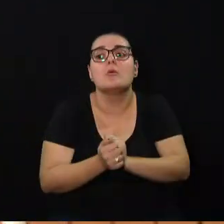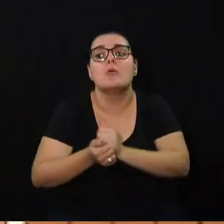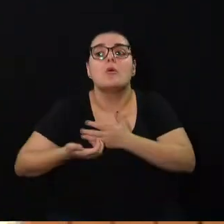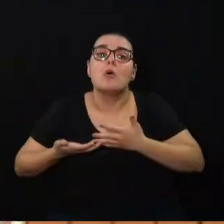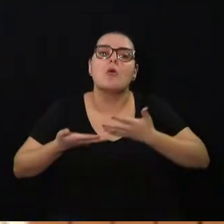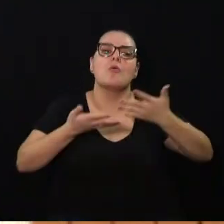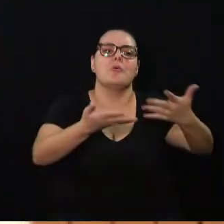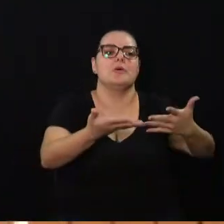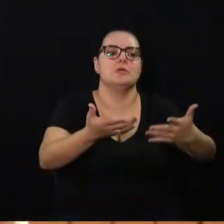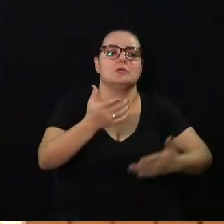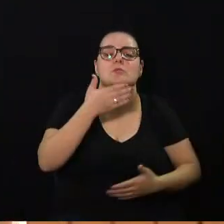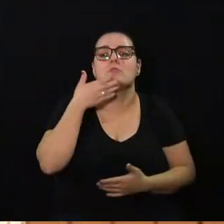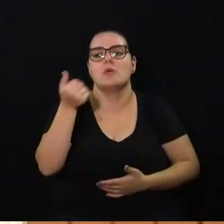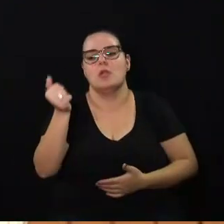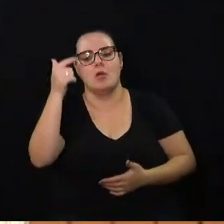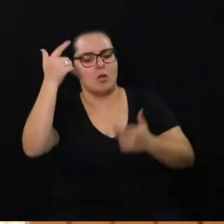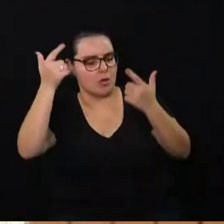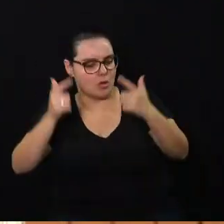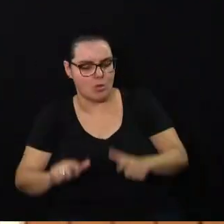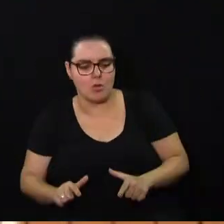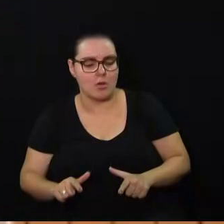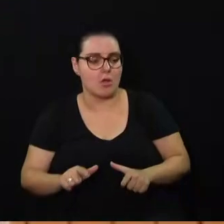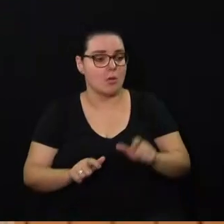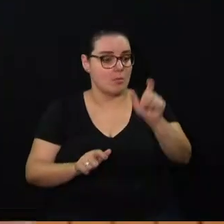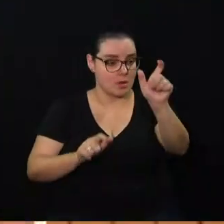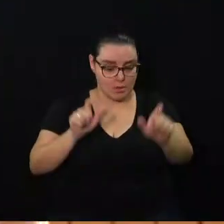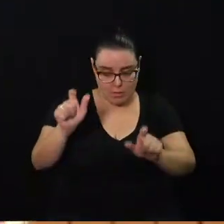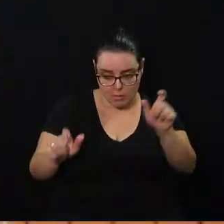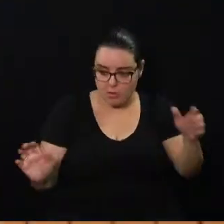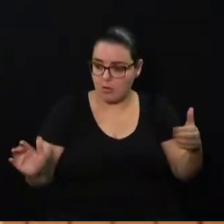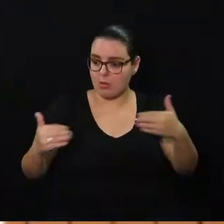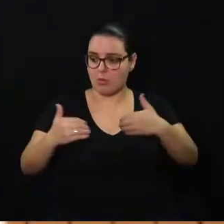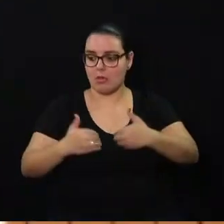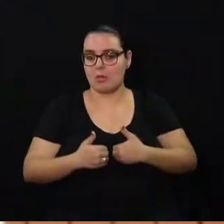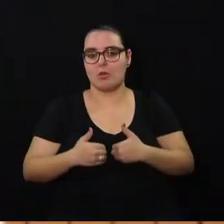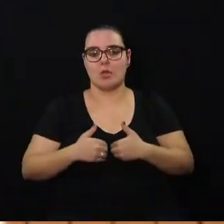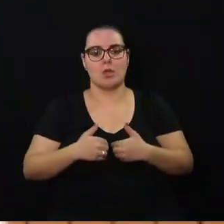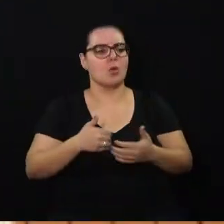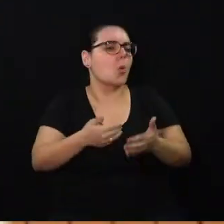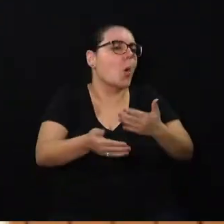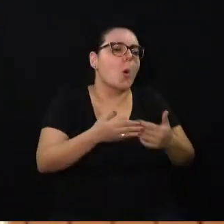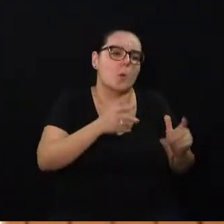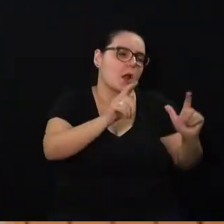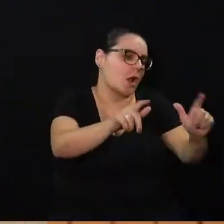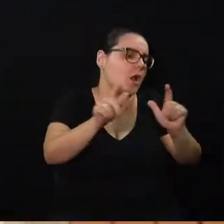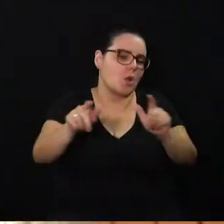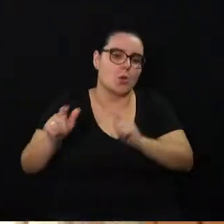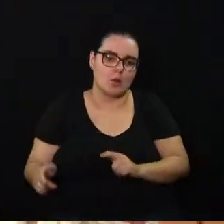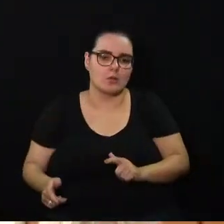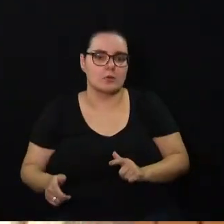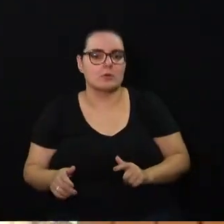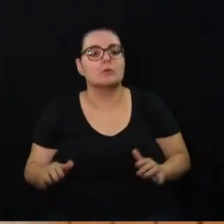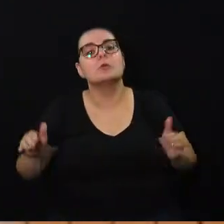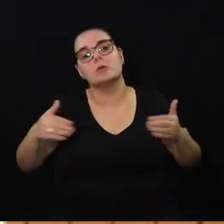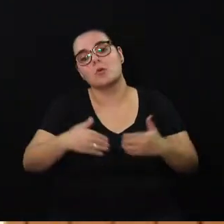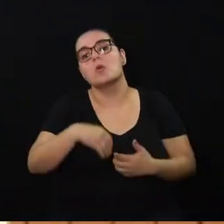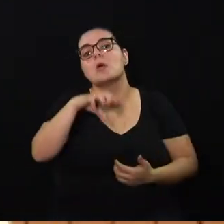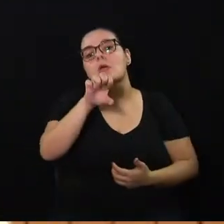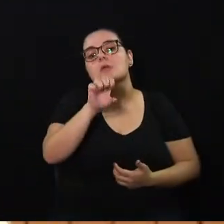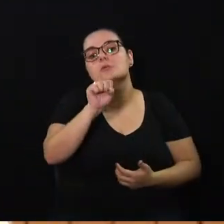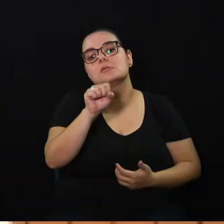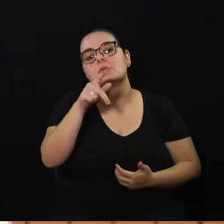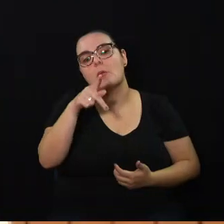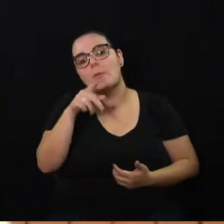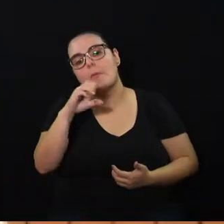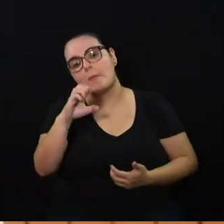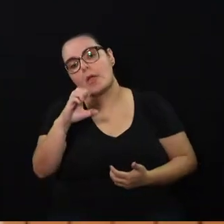condições eles estarem todos esses lugares é claro que o autismo ele tem um espectro né então eu